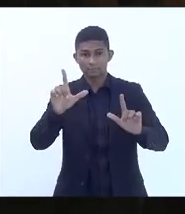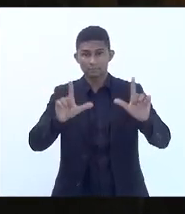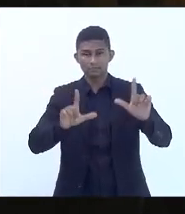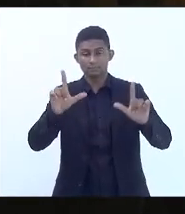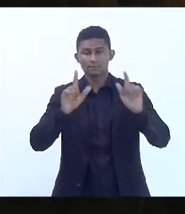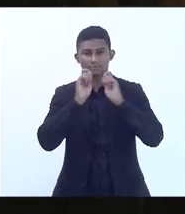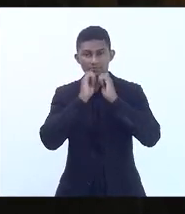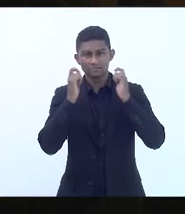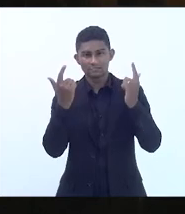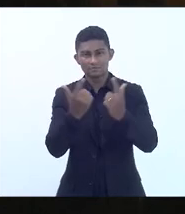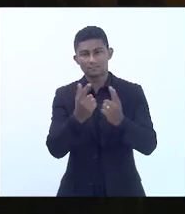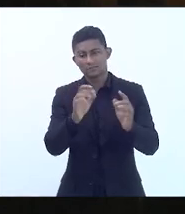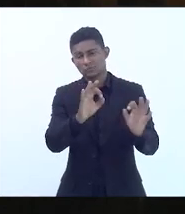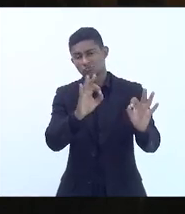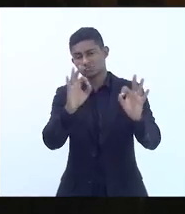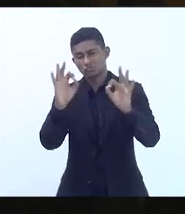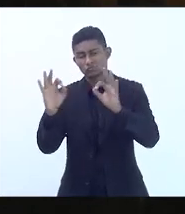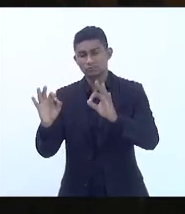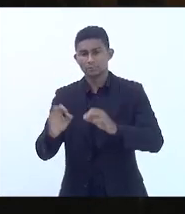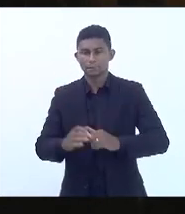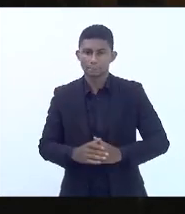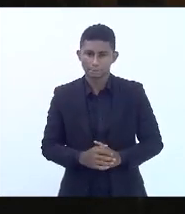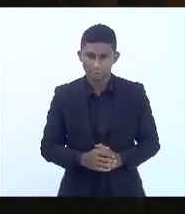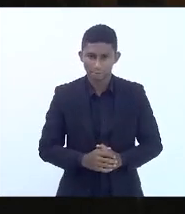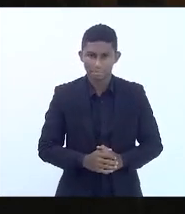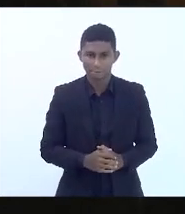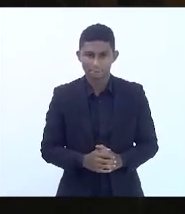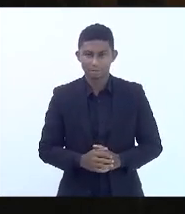TV Alerge,